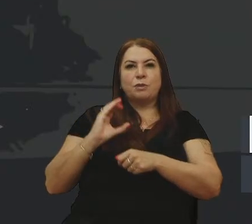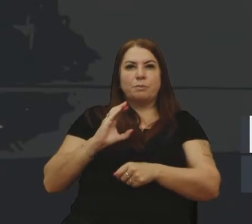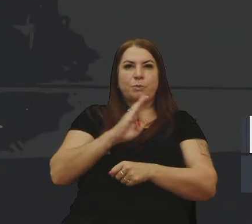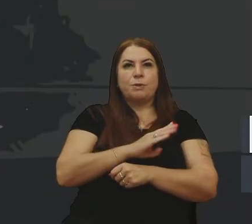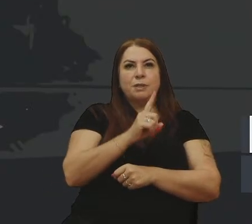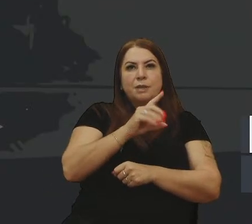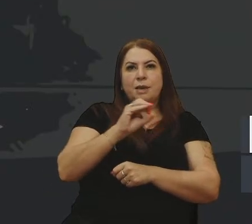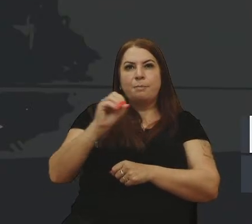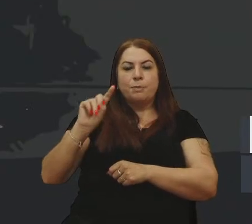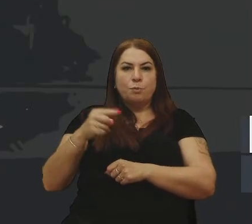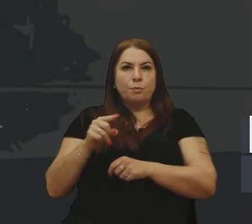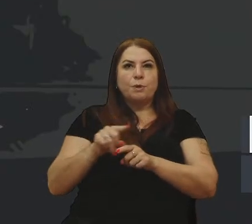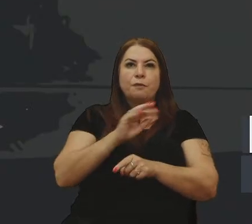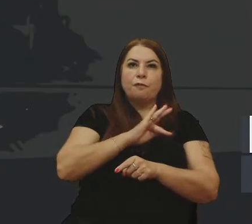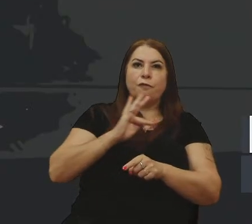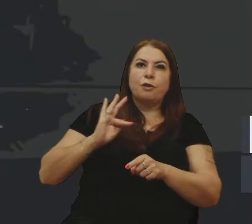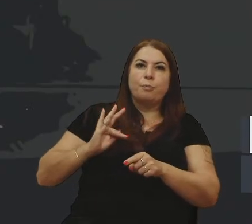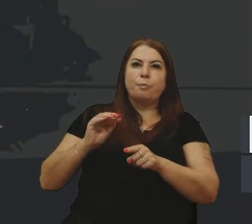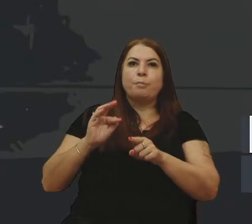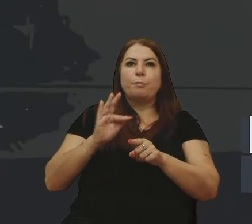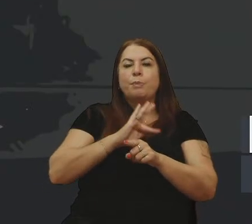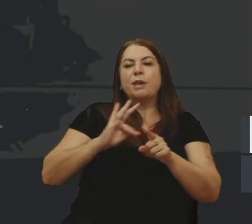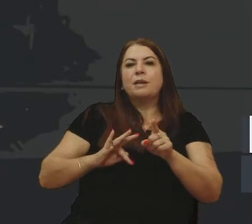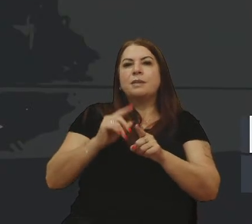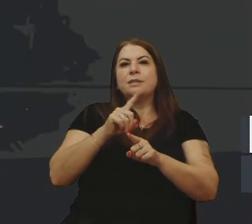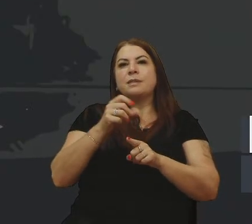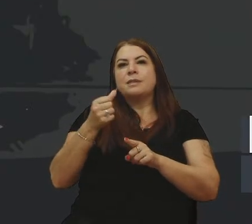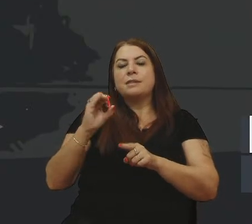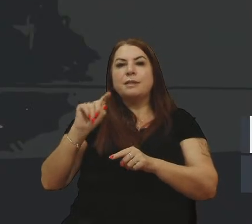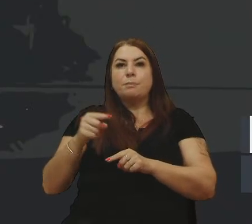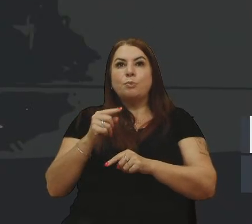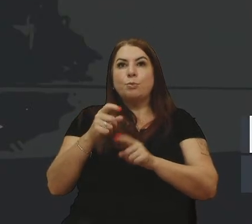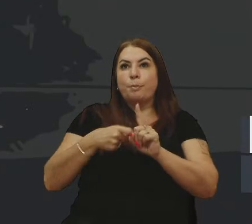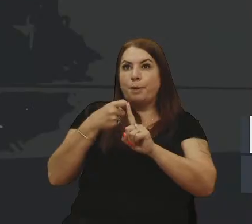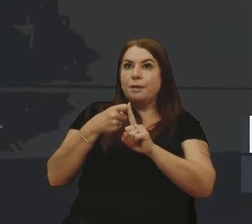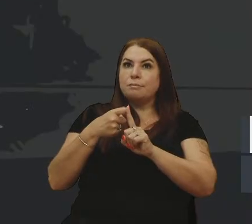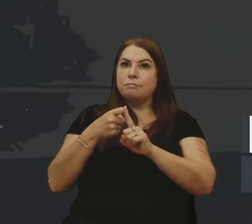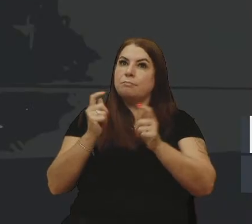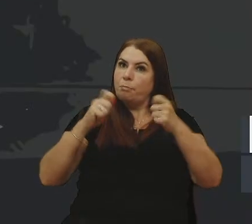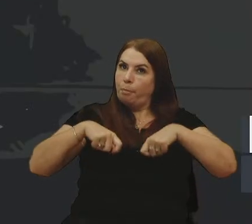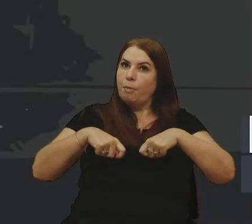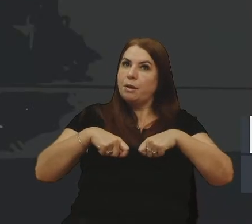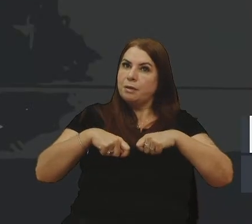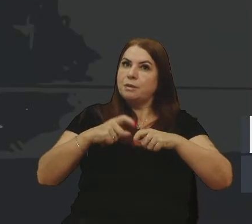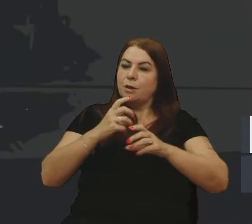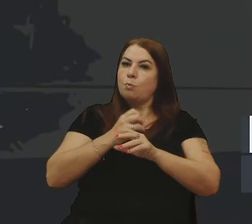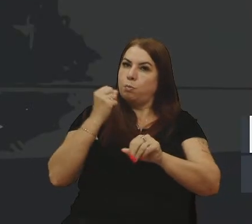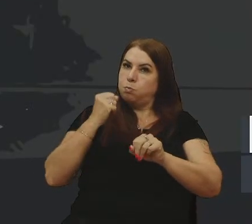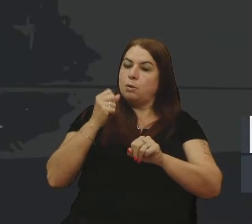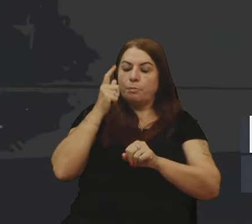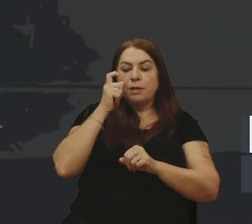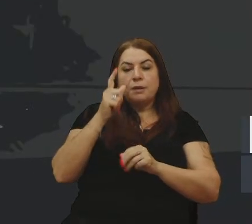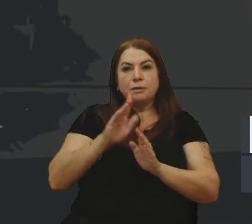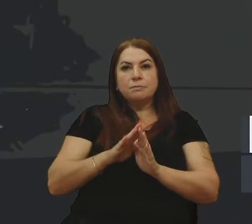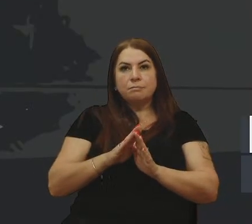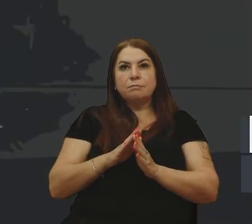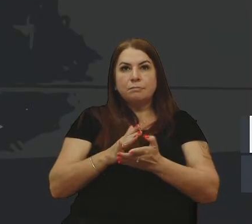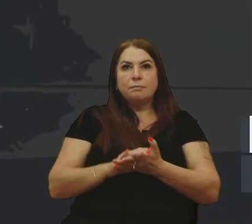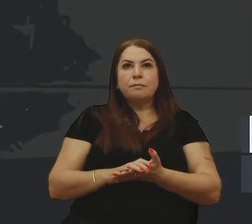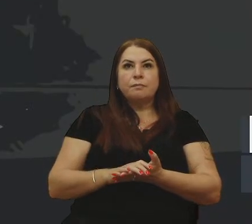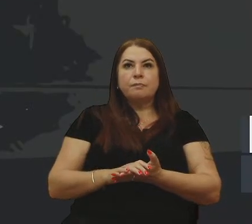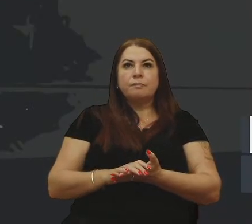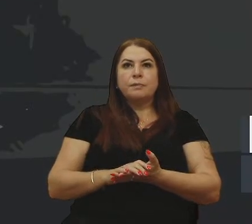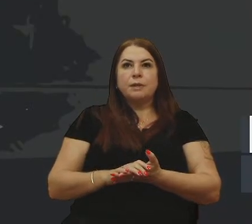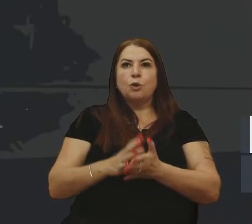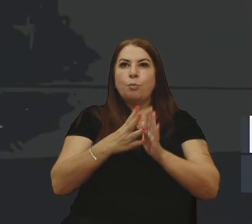uma. Farroupilha, 160 mil por mês. Então, assim, é uma operação que ela tem um potencial de gerar um faturamento bem interessante. Né? Já